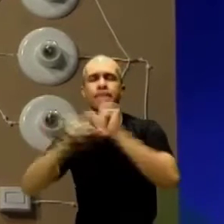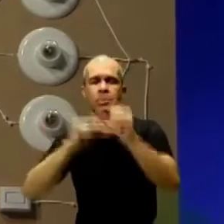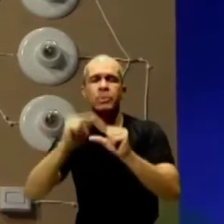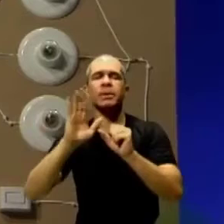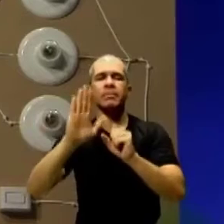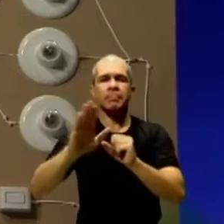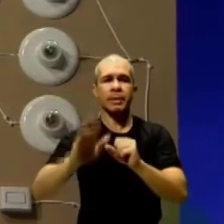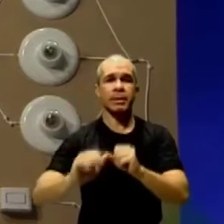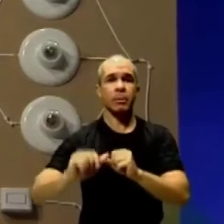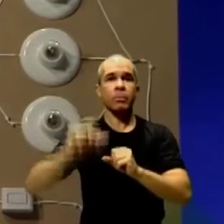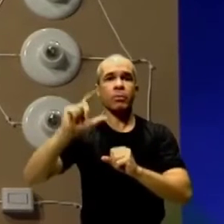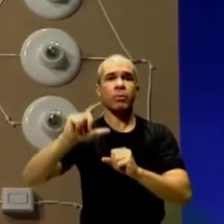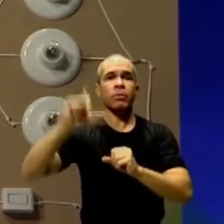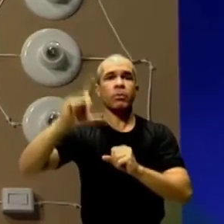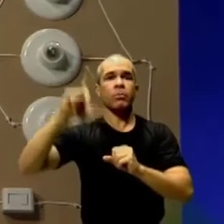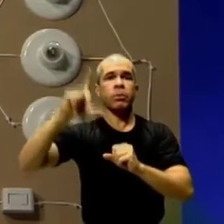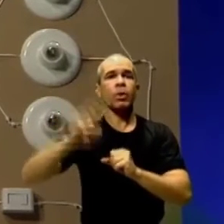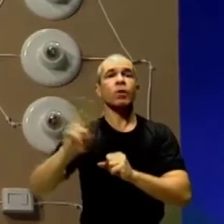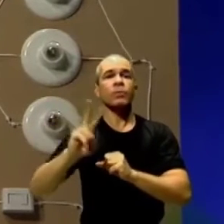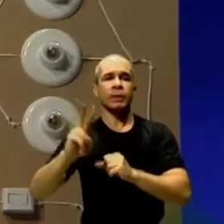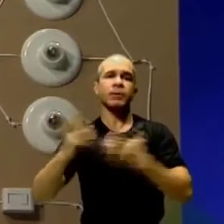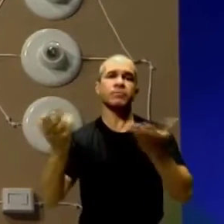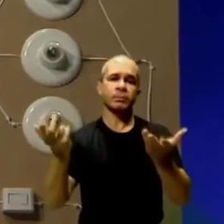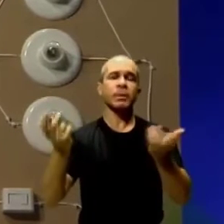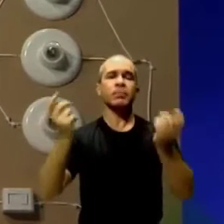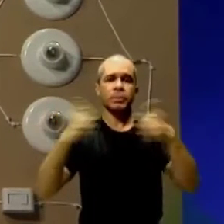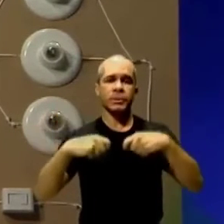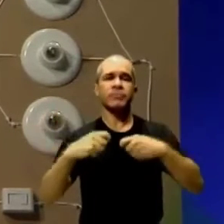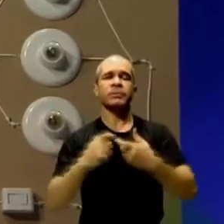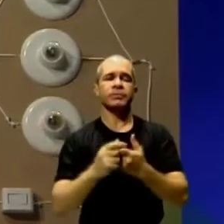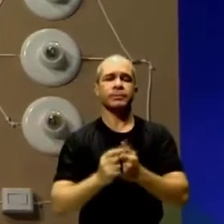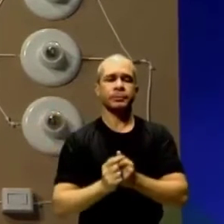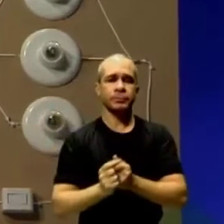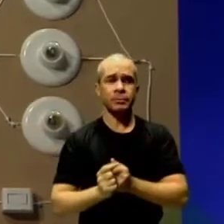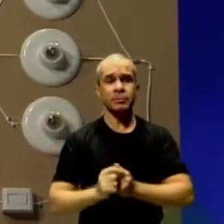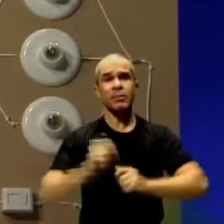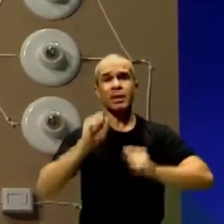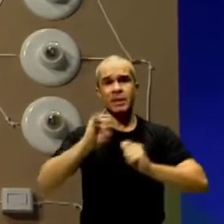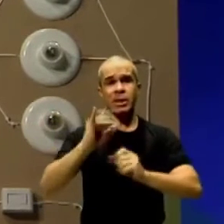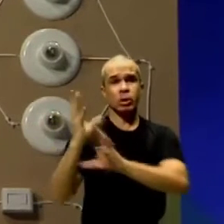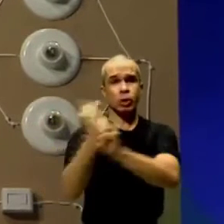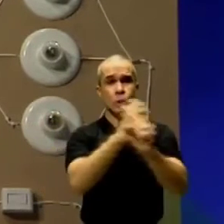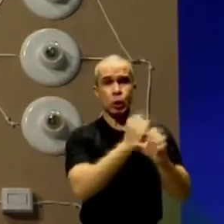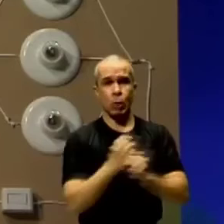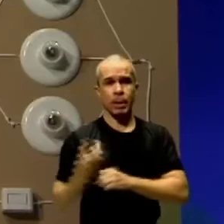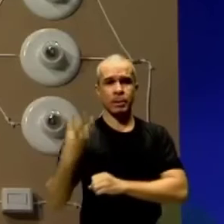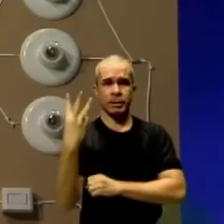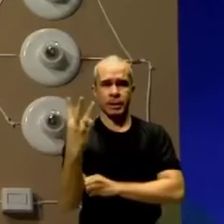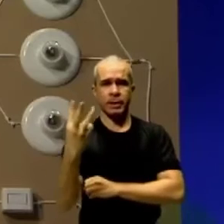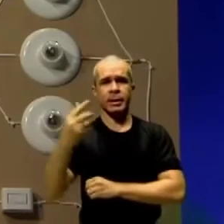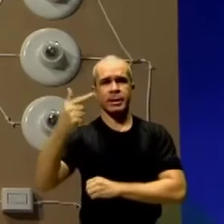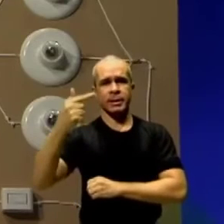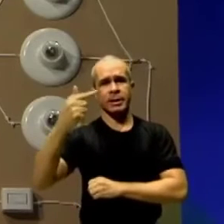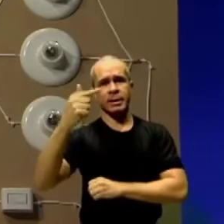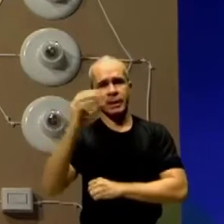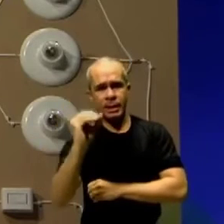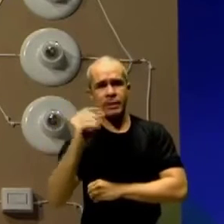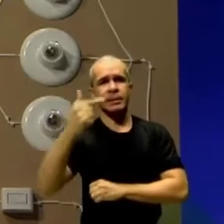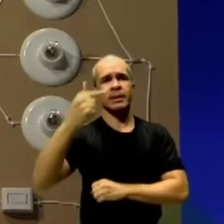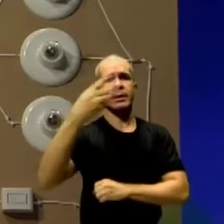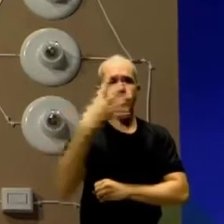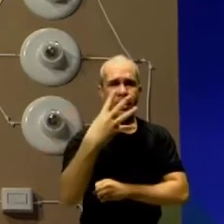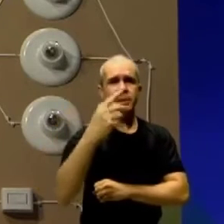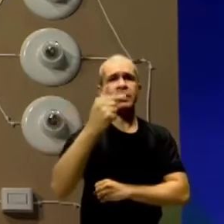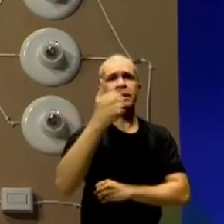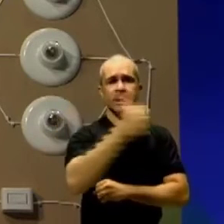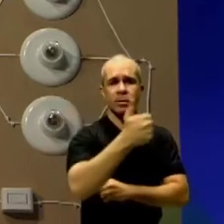maior será a voltagem ou a tensão que ela vai utilizar. Beleza? De tal forma que quando eu somo os três, 70, 74 e 71,